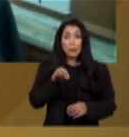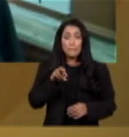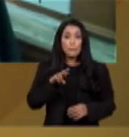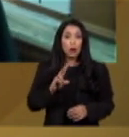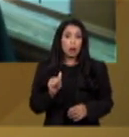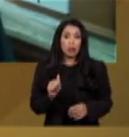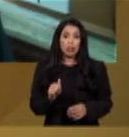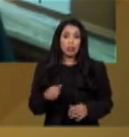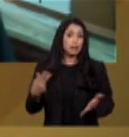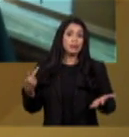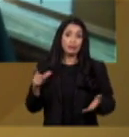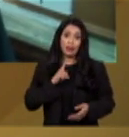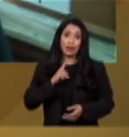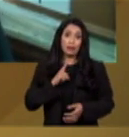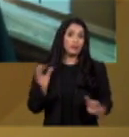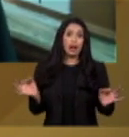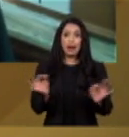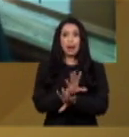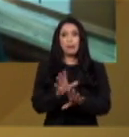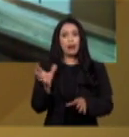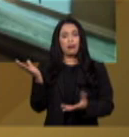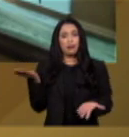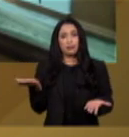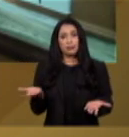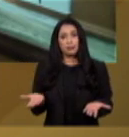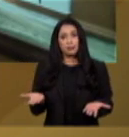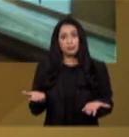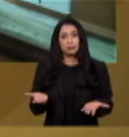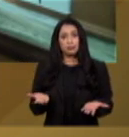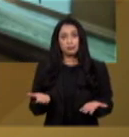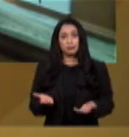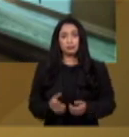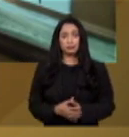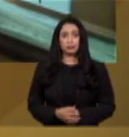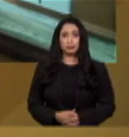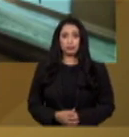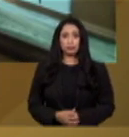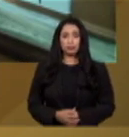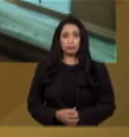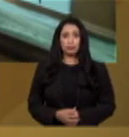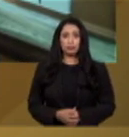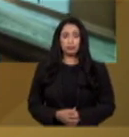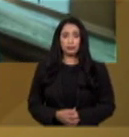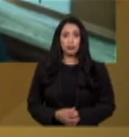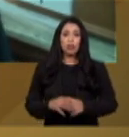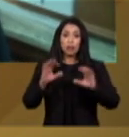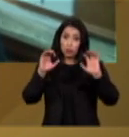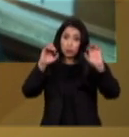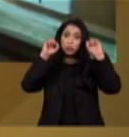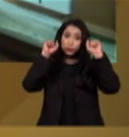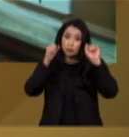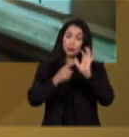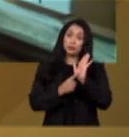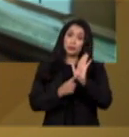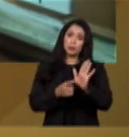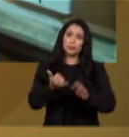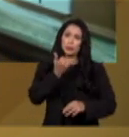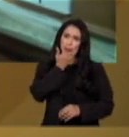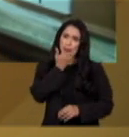de mágica, segundo a dicção do Supremo. Me perdoe,